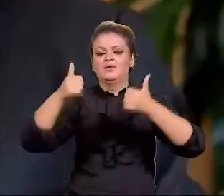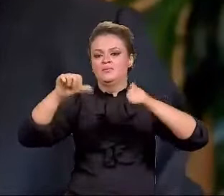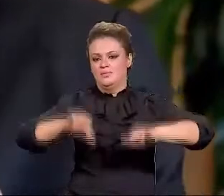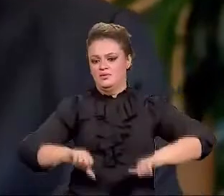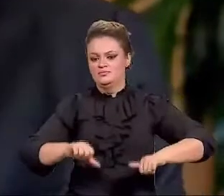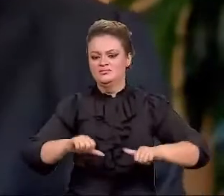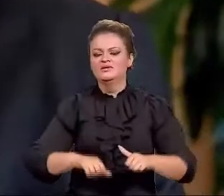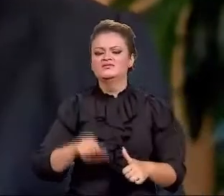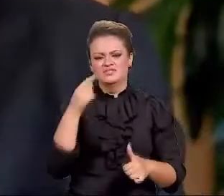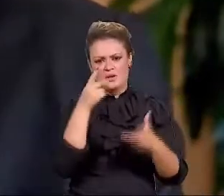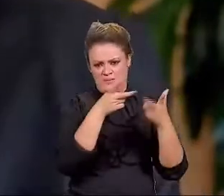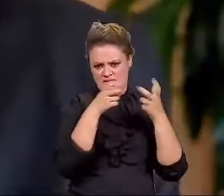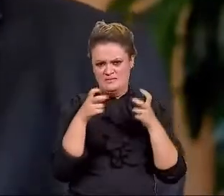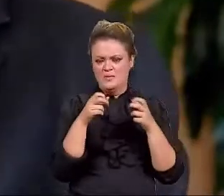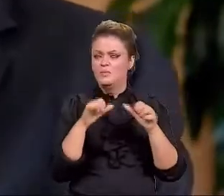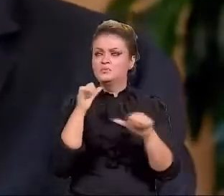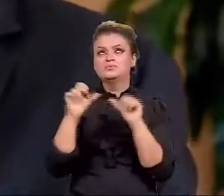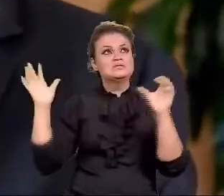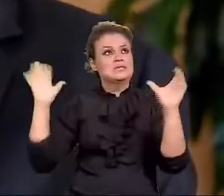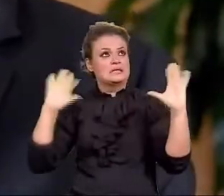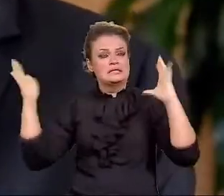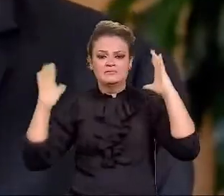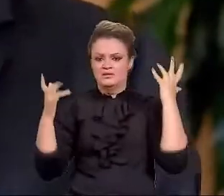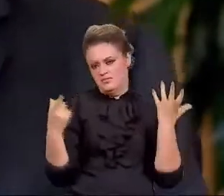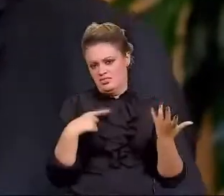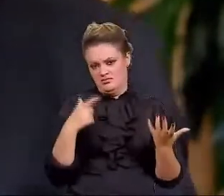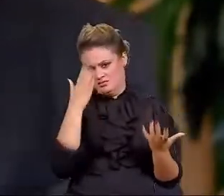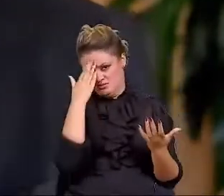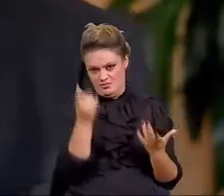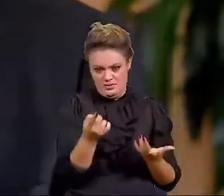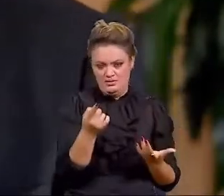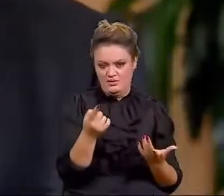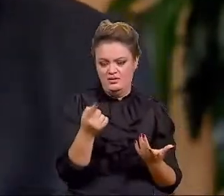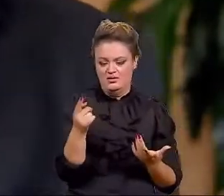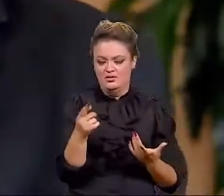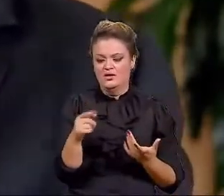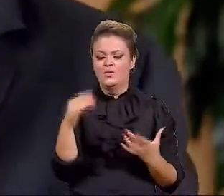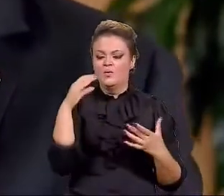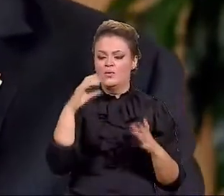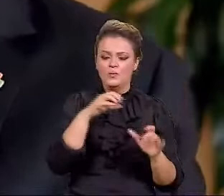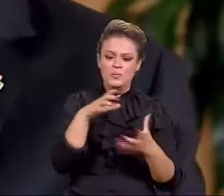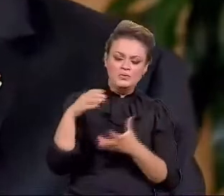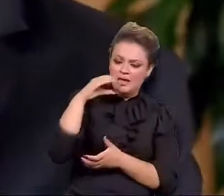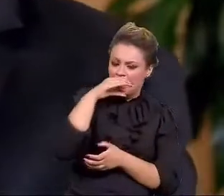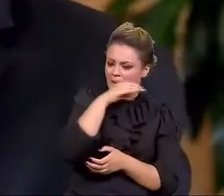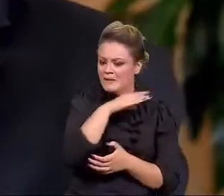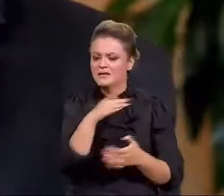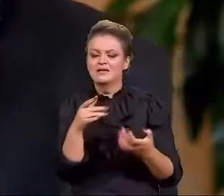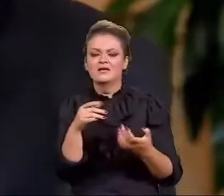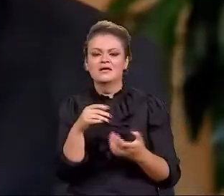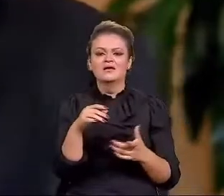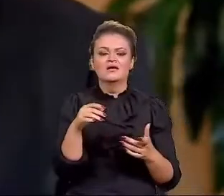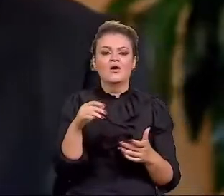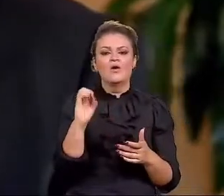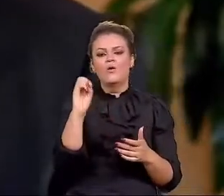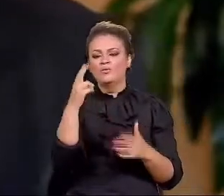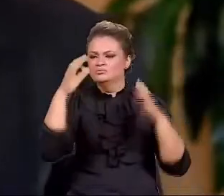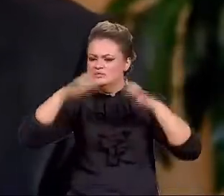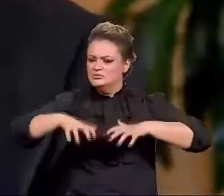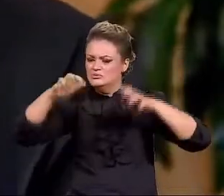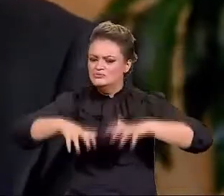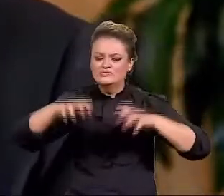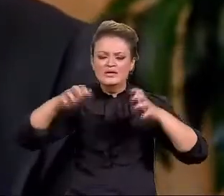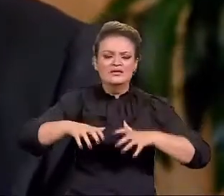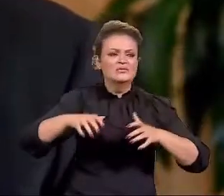clima. Todo mundo já percebeu que está esquentando o clima. Todo mundo já percebeu que está chovendo muito em lugar que não chovia, que tem